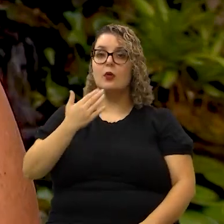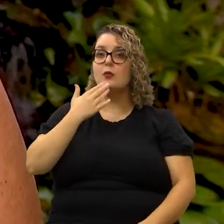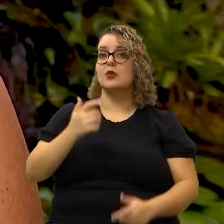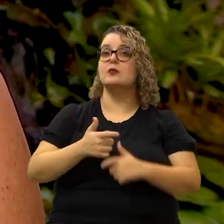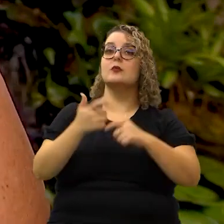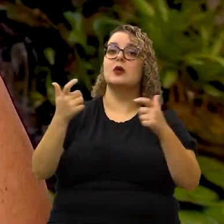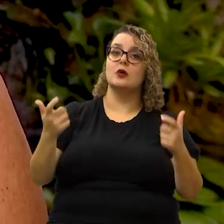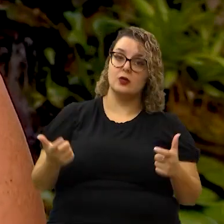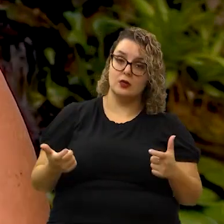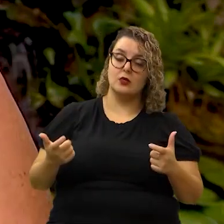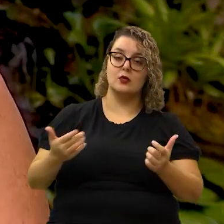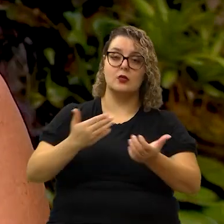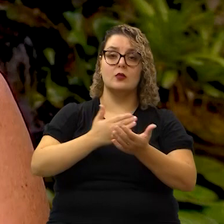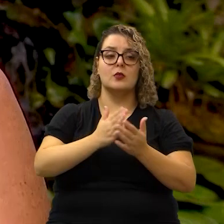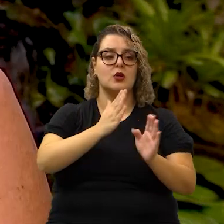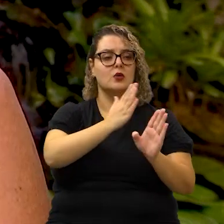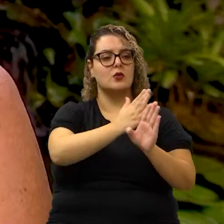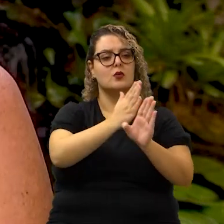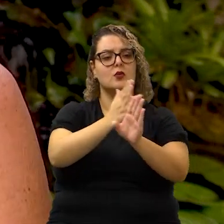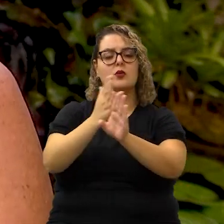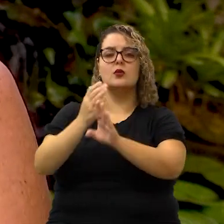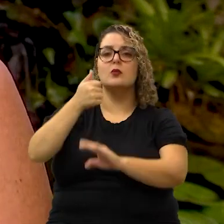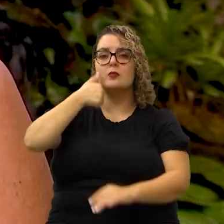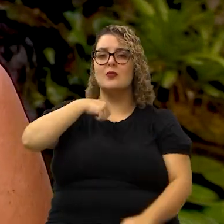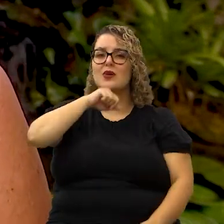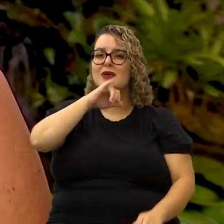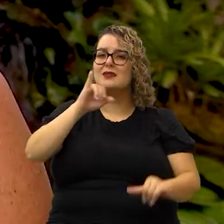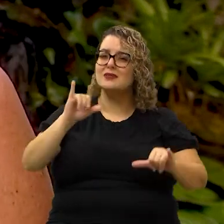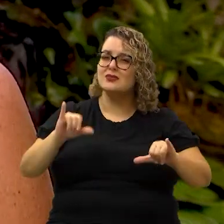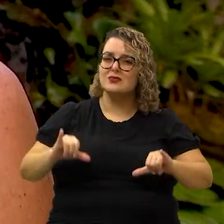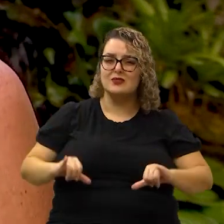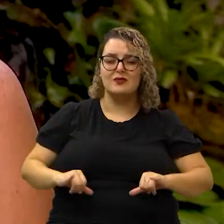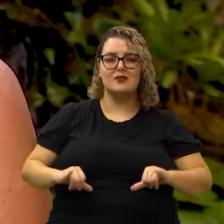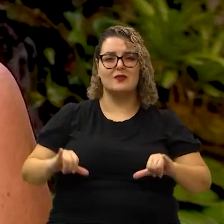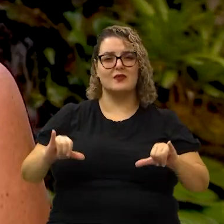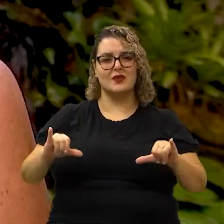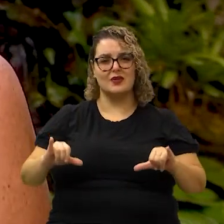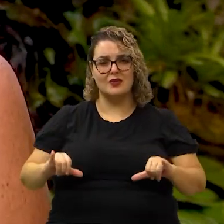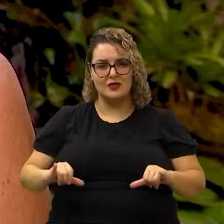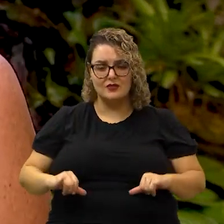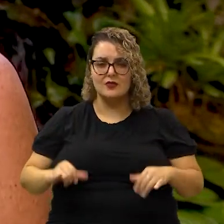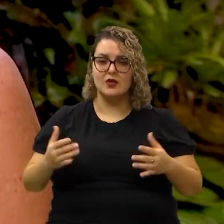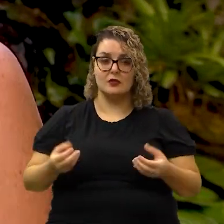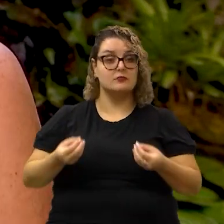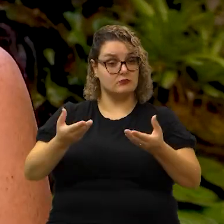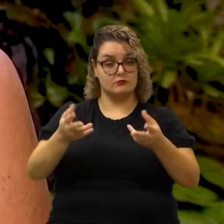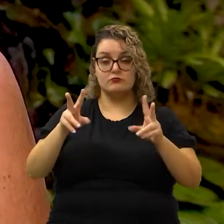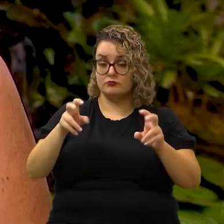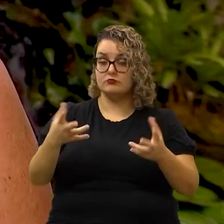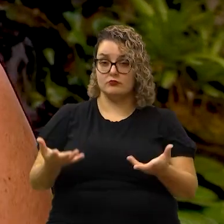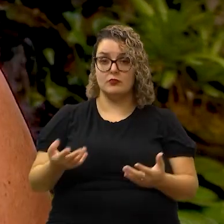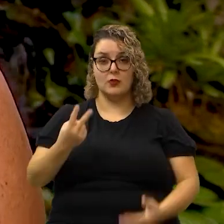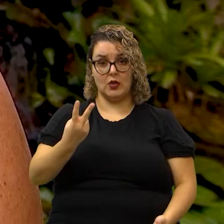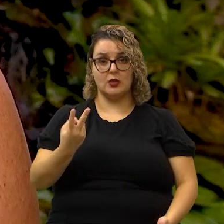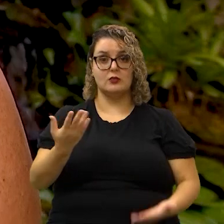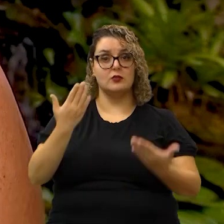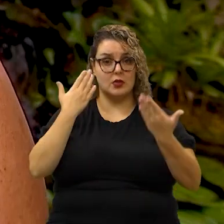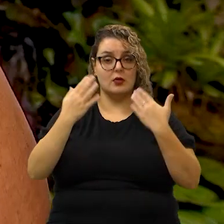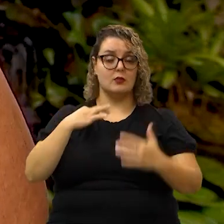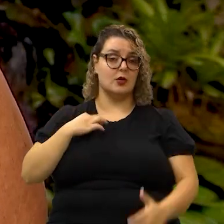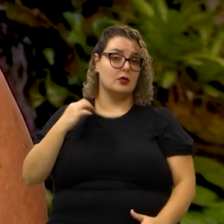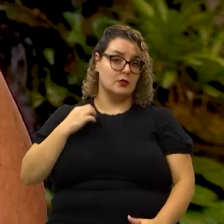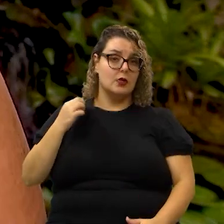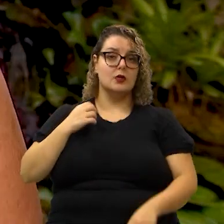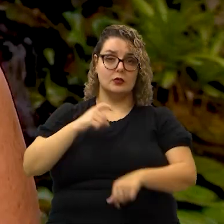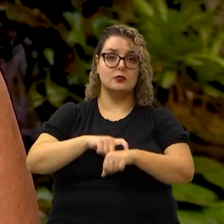com uma demanda muito grande, que ele começou a encontrar muitas mães, né, em sofrimento, colocou esse assunto para duas